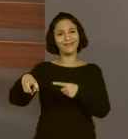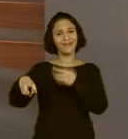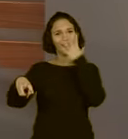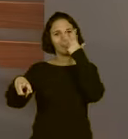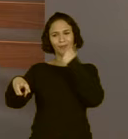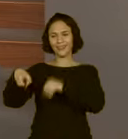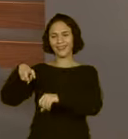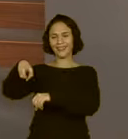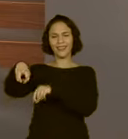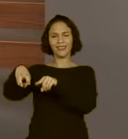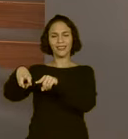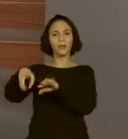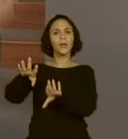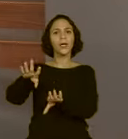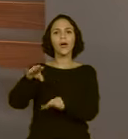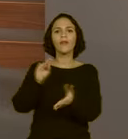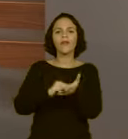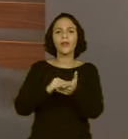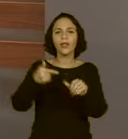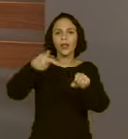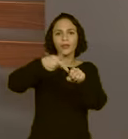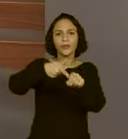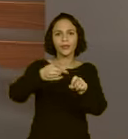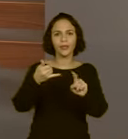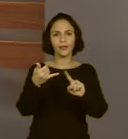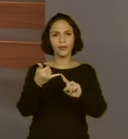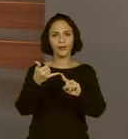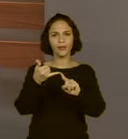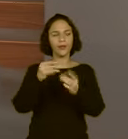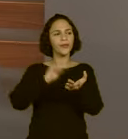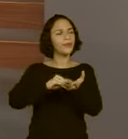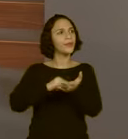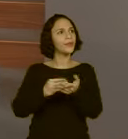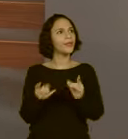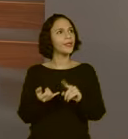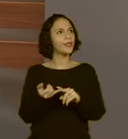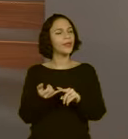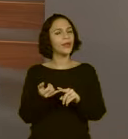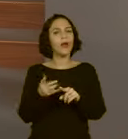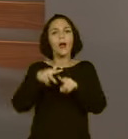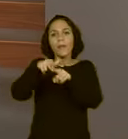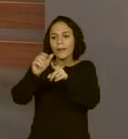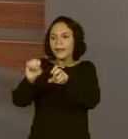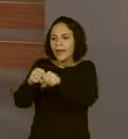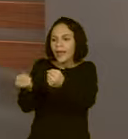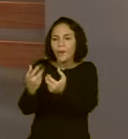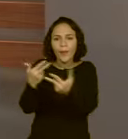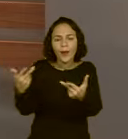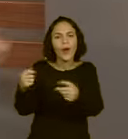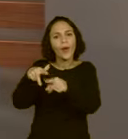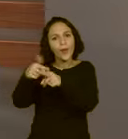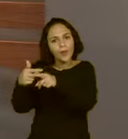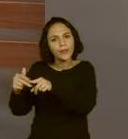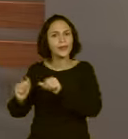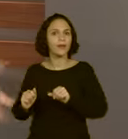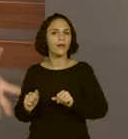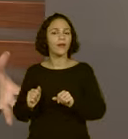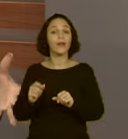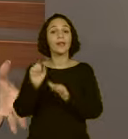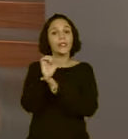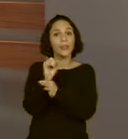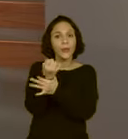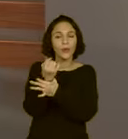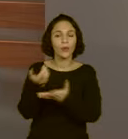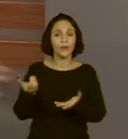que você não vai poder pagar pela gasolina, que você não vai poder pagar a manutenção, que você não vai poder pagar o seguro